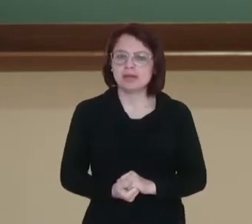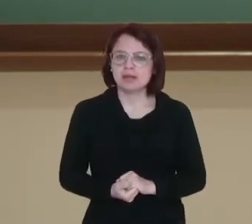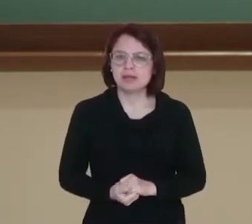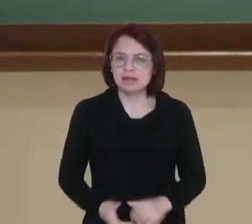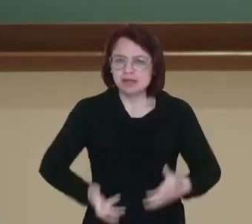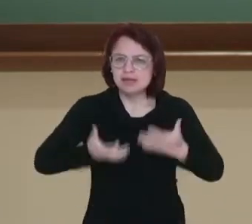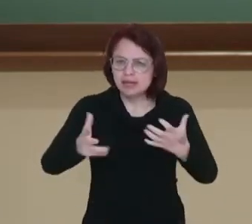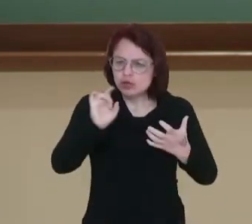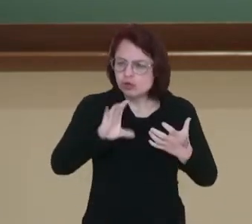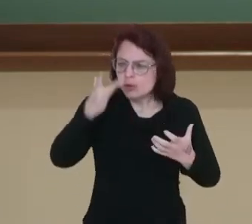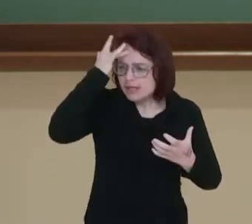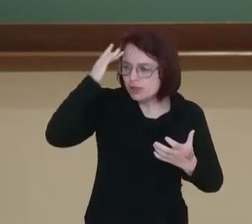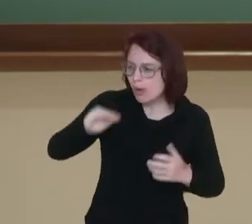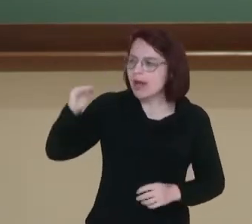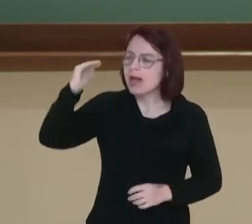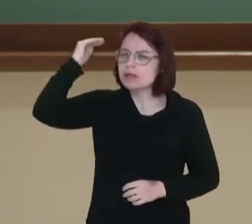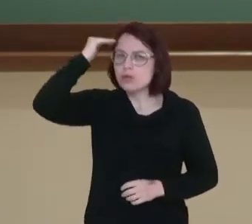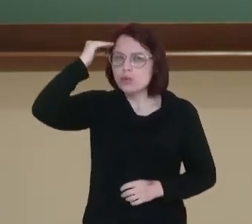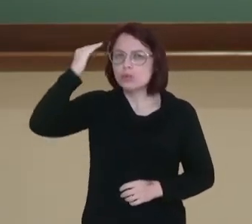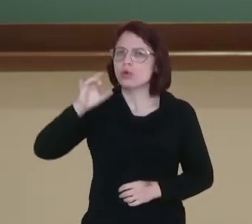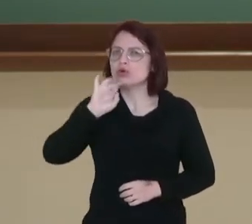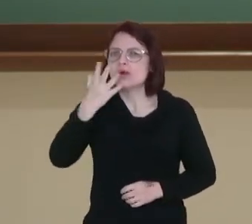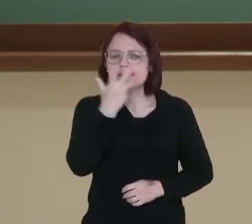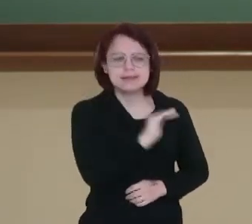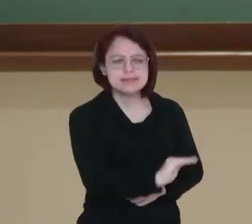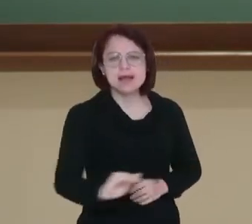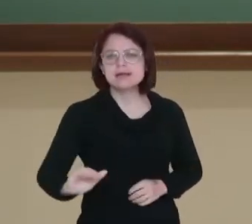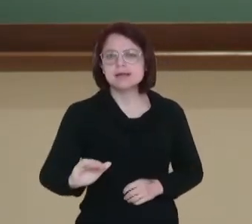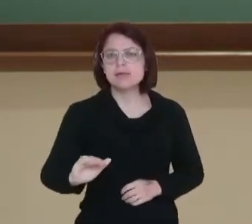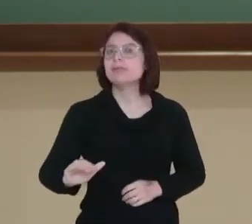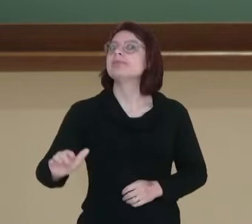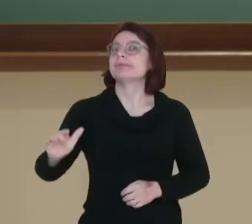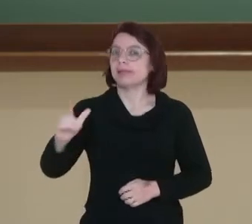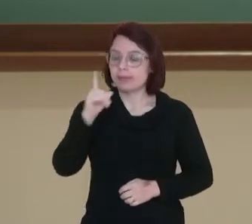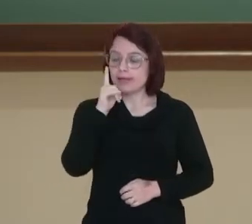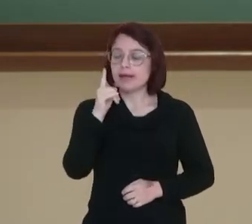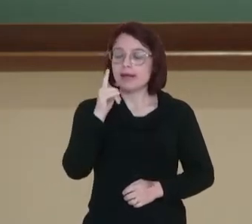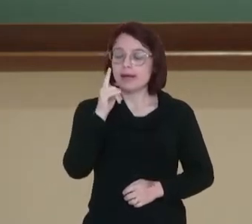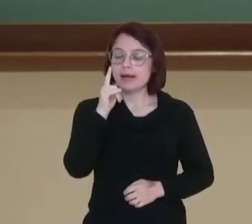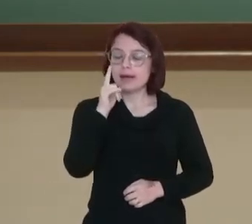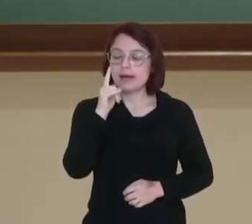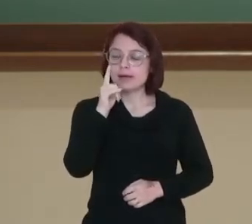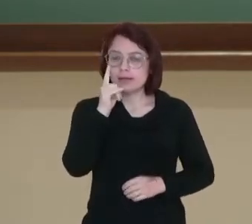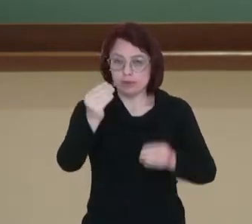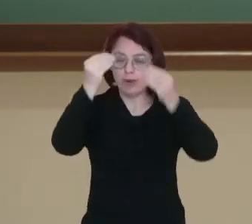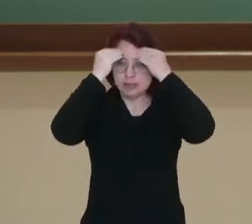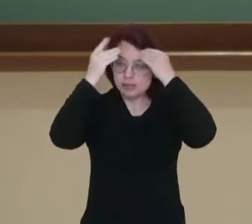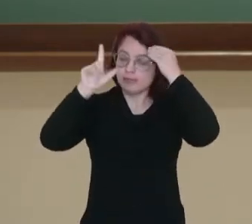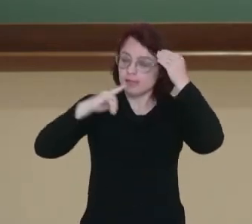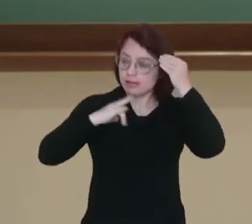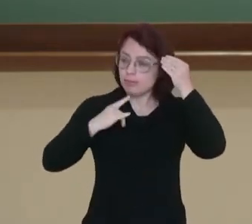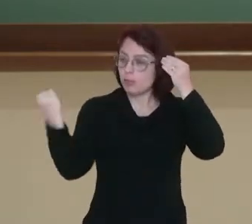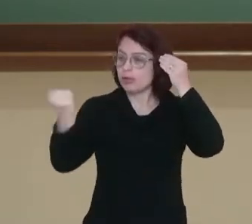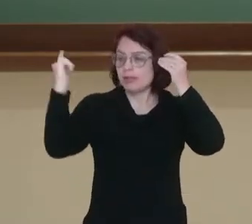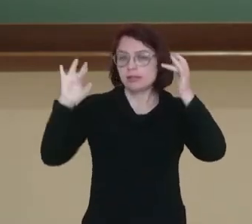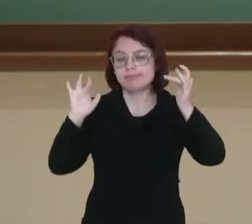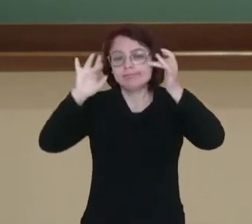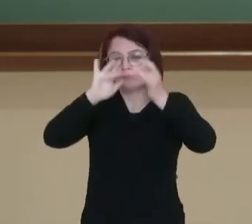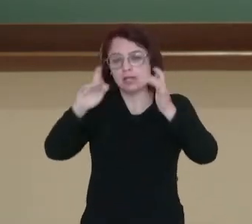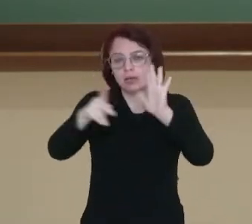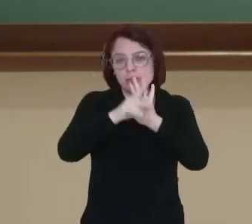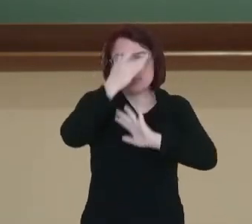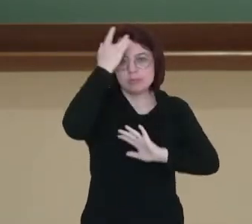somente adultos ou somente crianças? Então, a linguagem ali vai ser de acordo com o público, claro, tá bom?